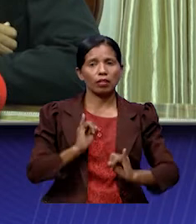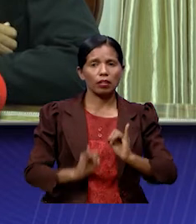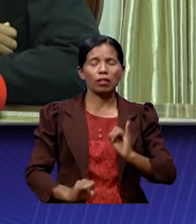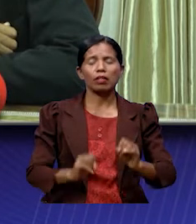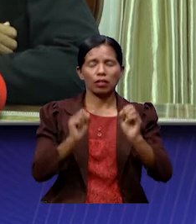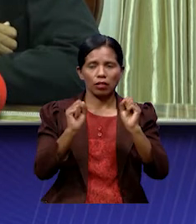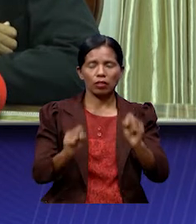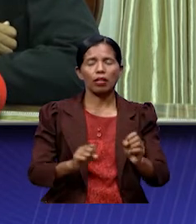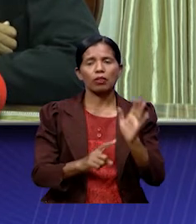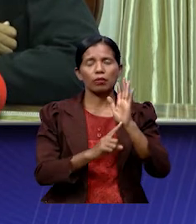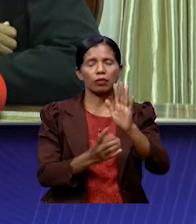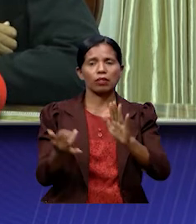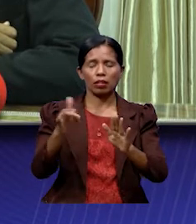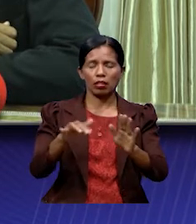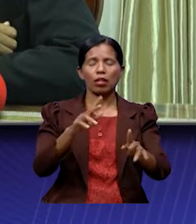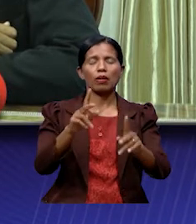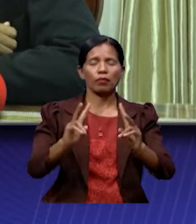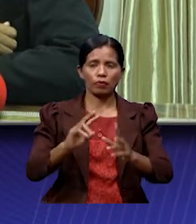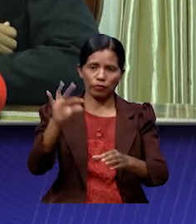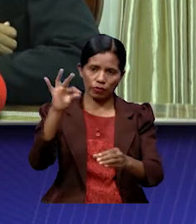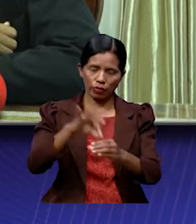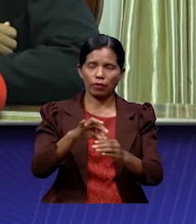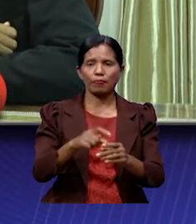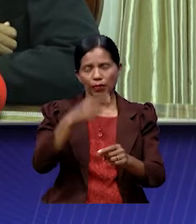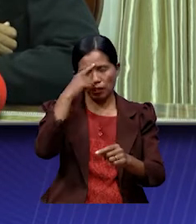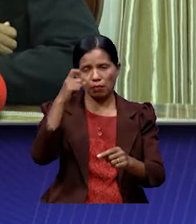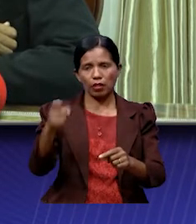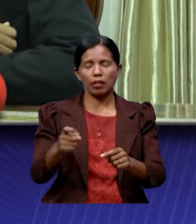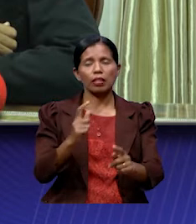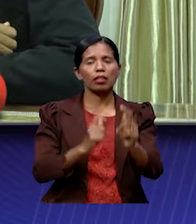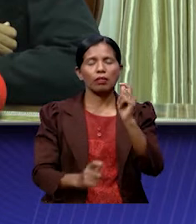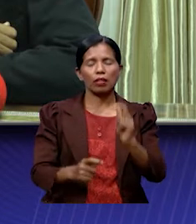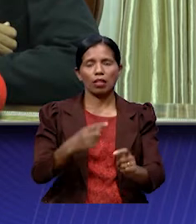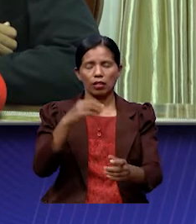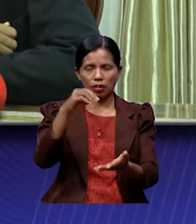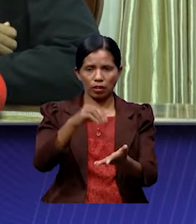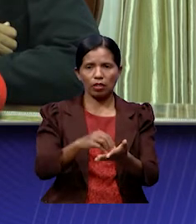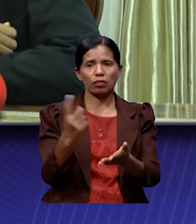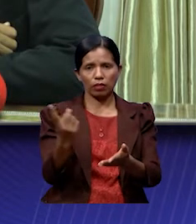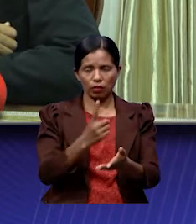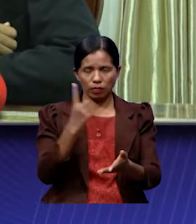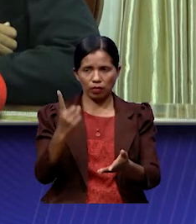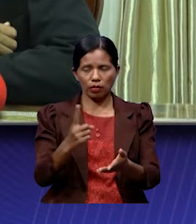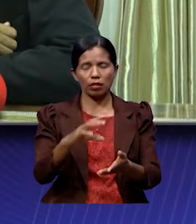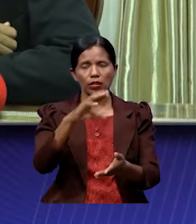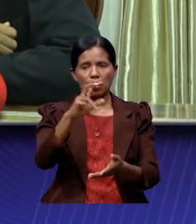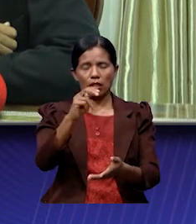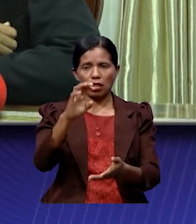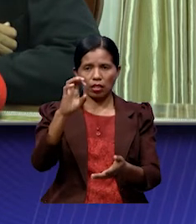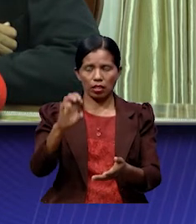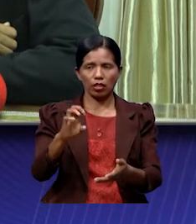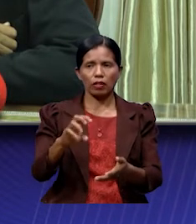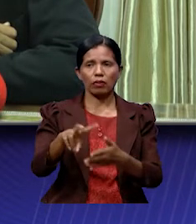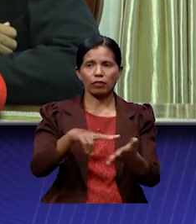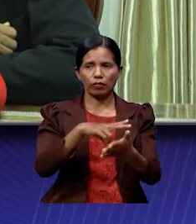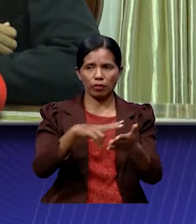direito de voto. Também nem maka tribunal sto conclusão kata decisão CNN ne